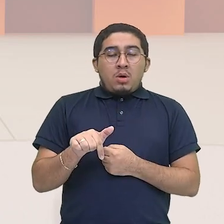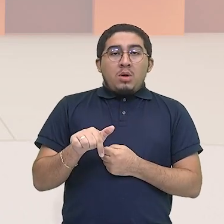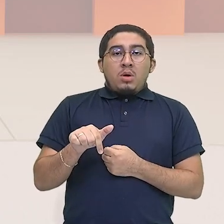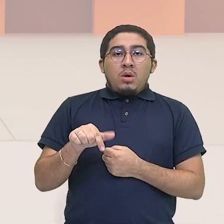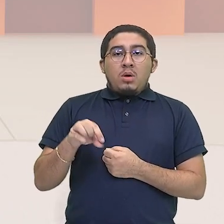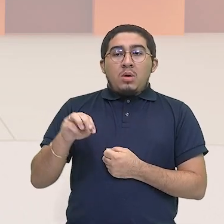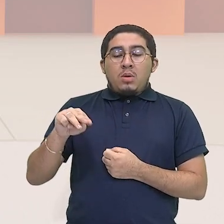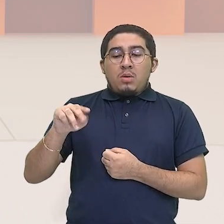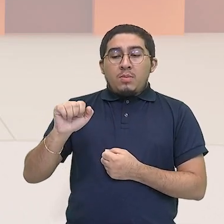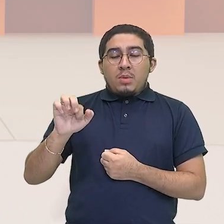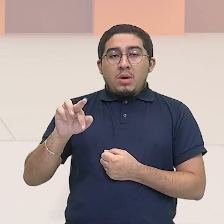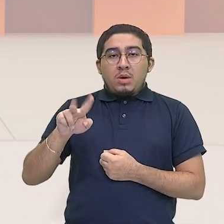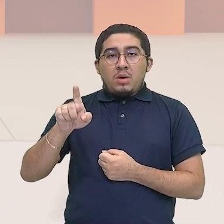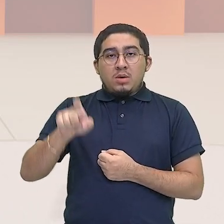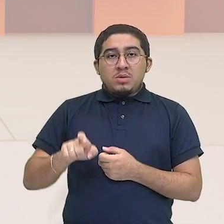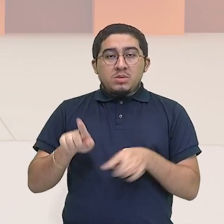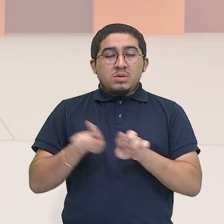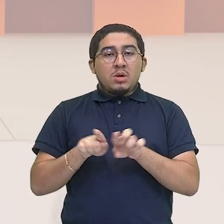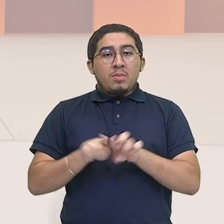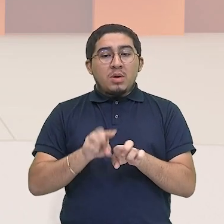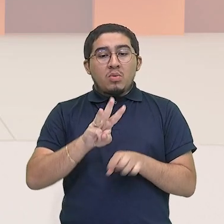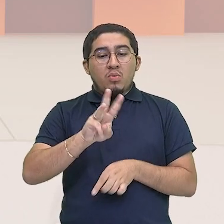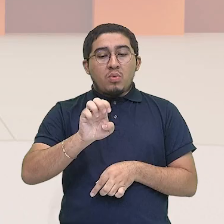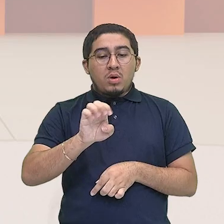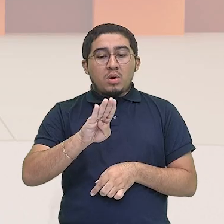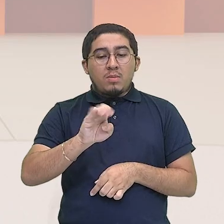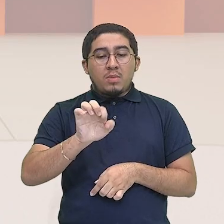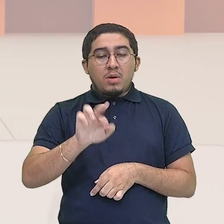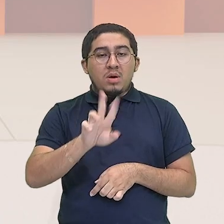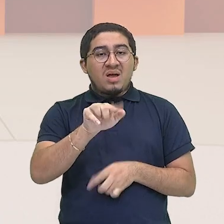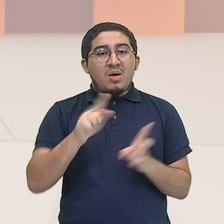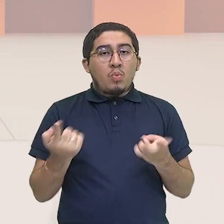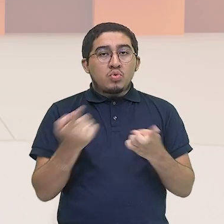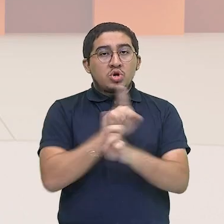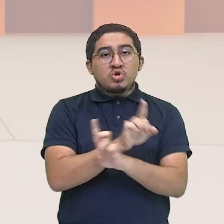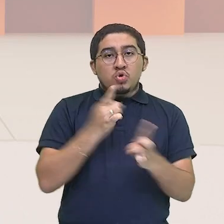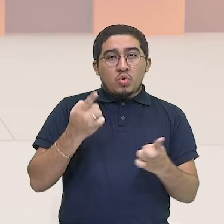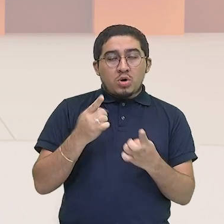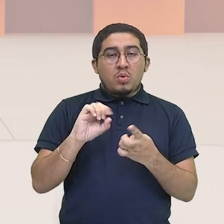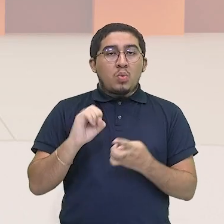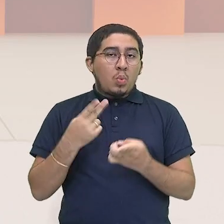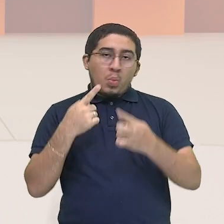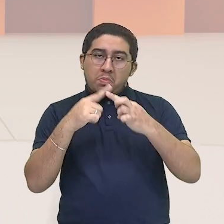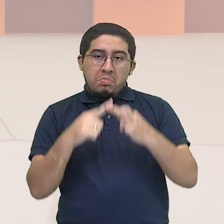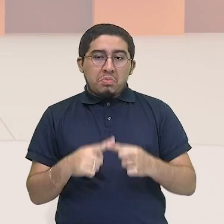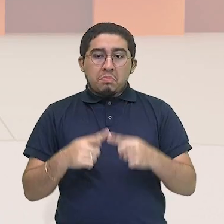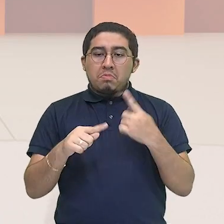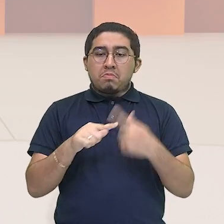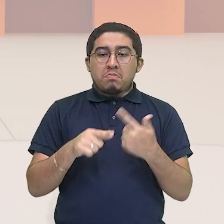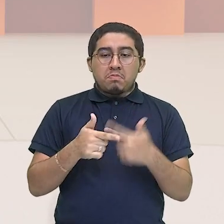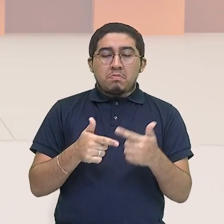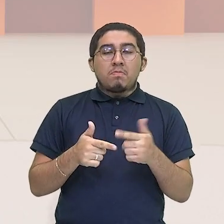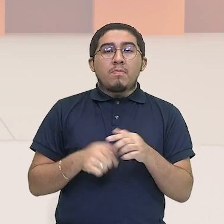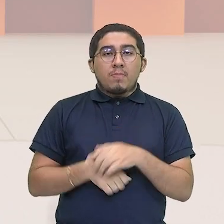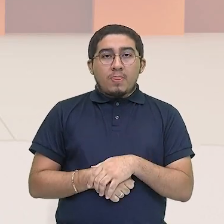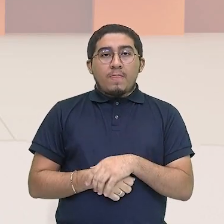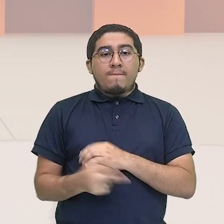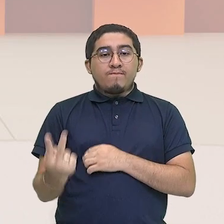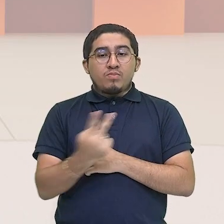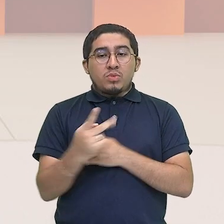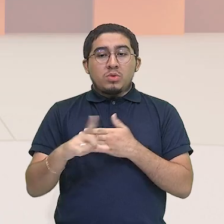Karl Marx e Max Weber, é a chamada contraditória conflituosa. Esses dois autores, ele